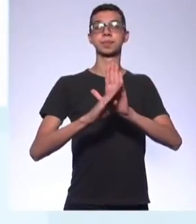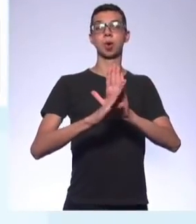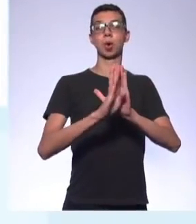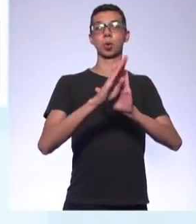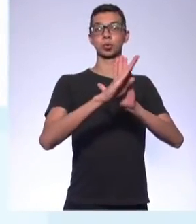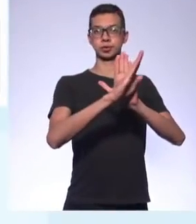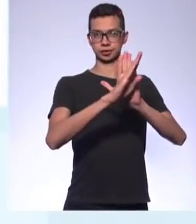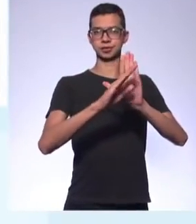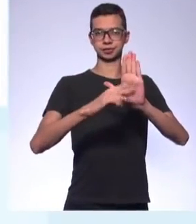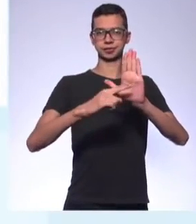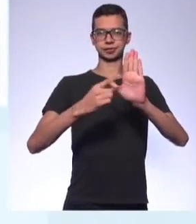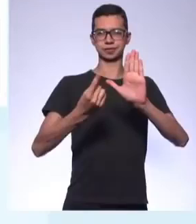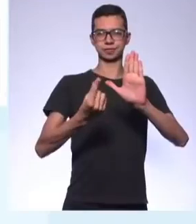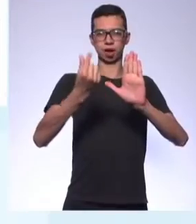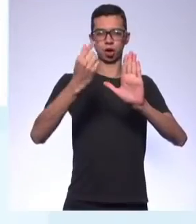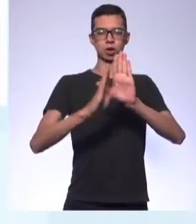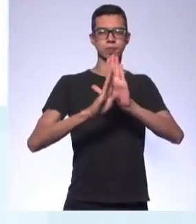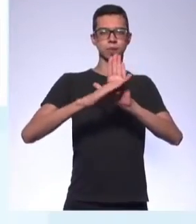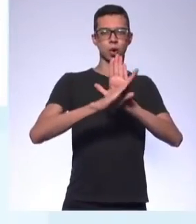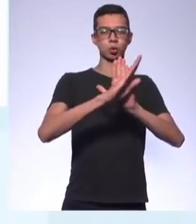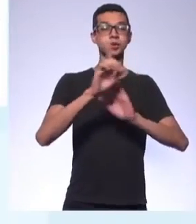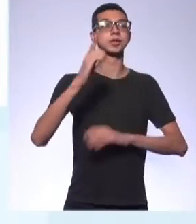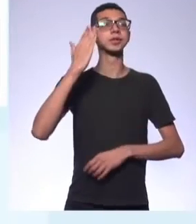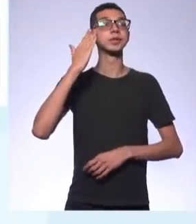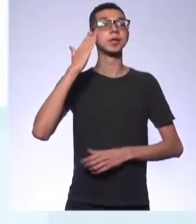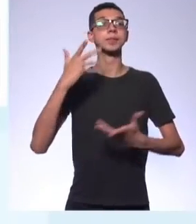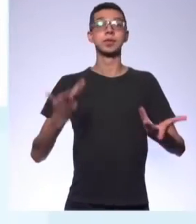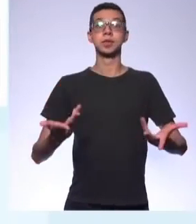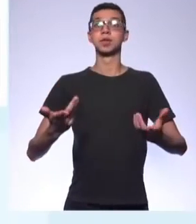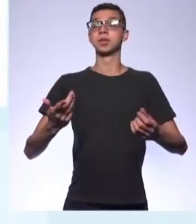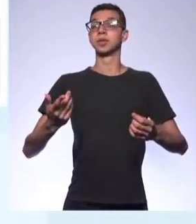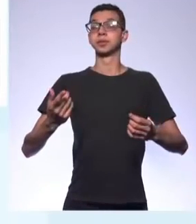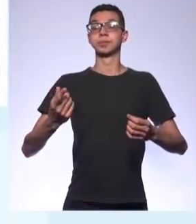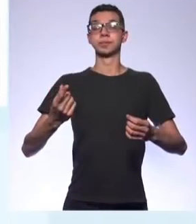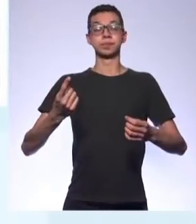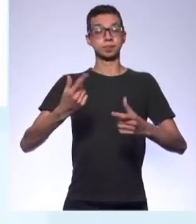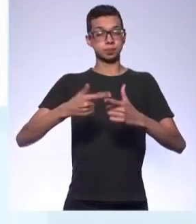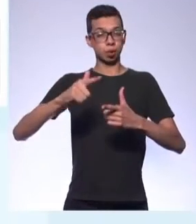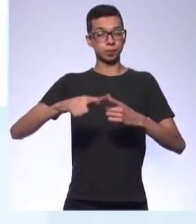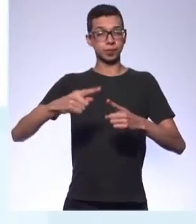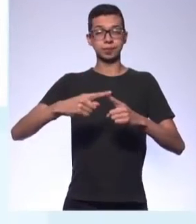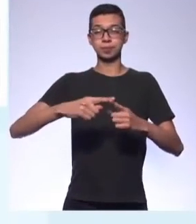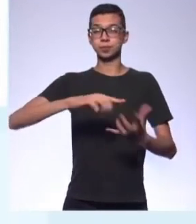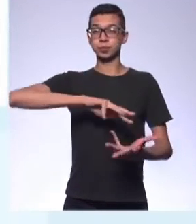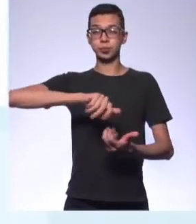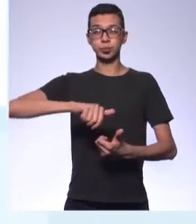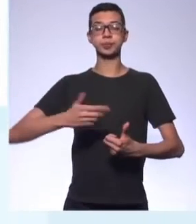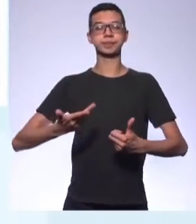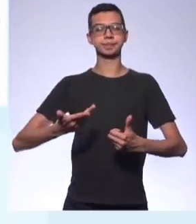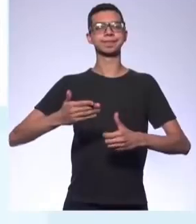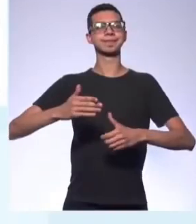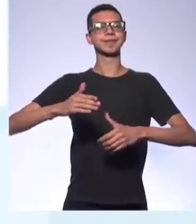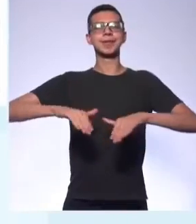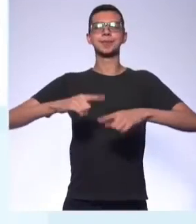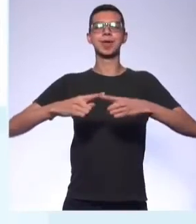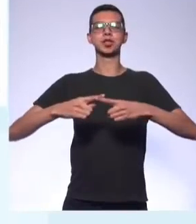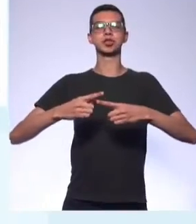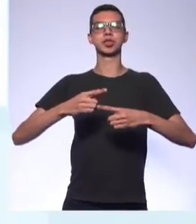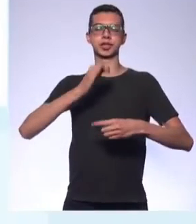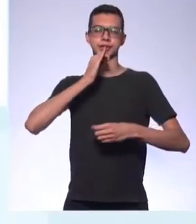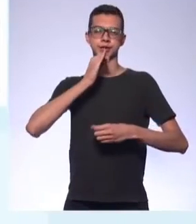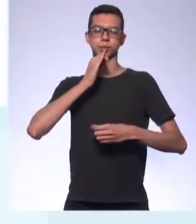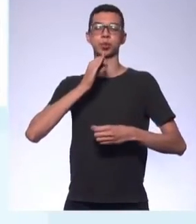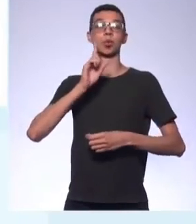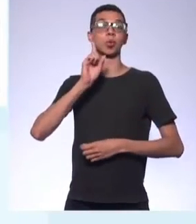foi um desequilíbrio da receita do mercado mundial entre a relação da demanda e da oferta. Os Estados Unidos,